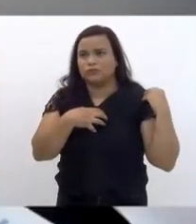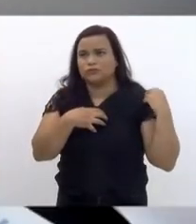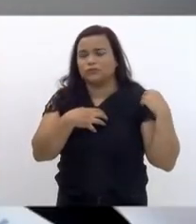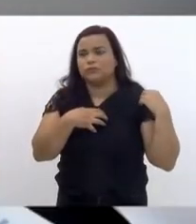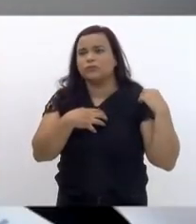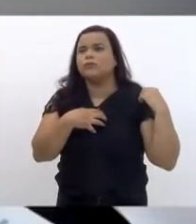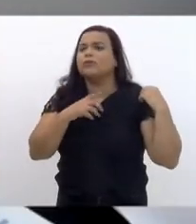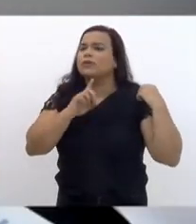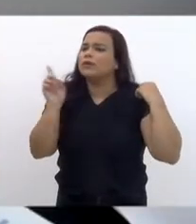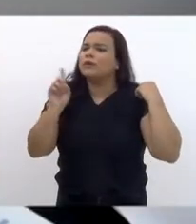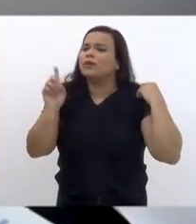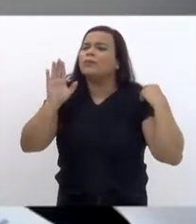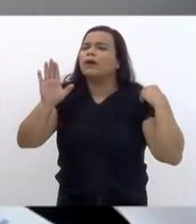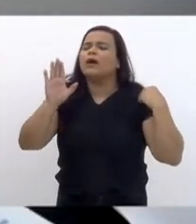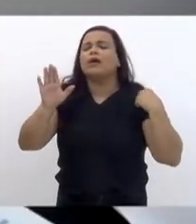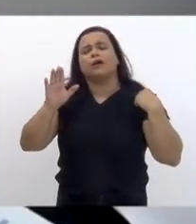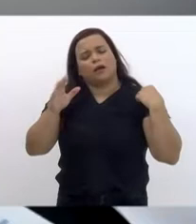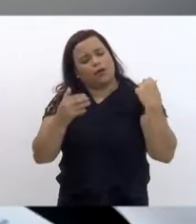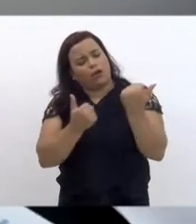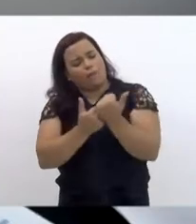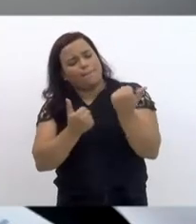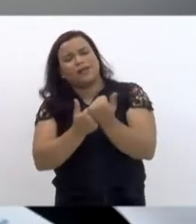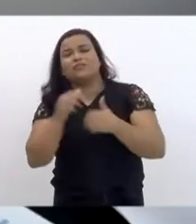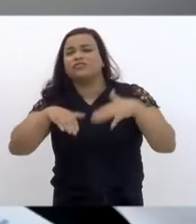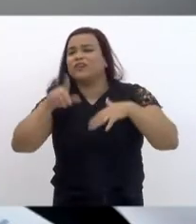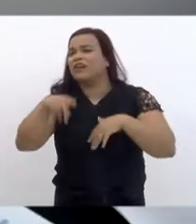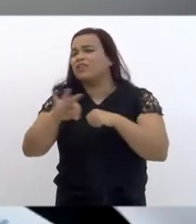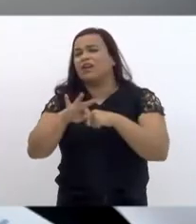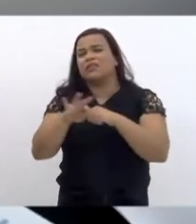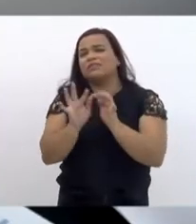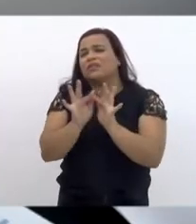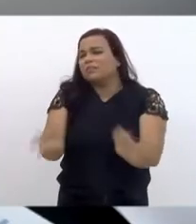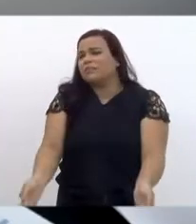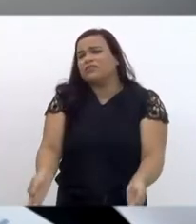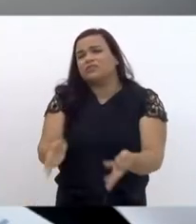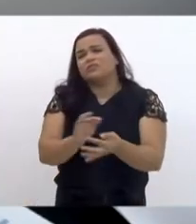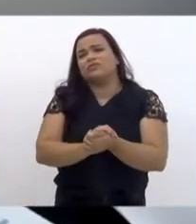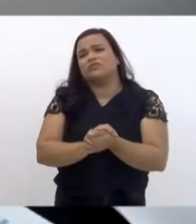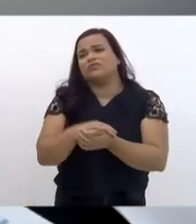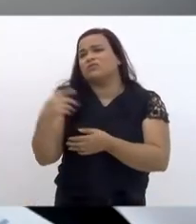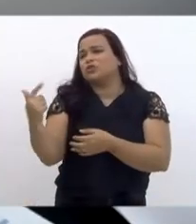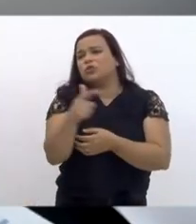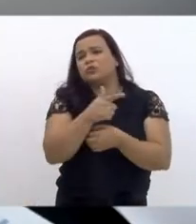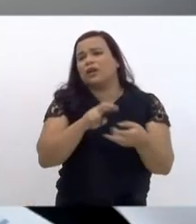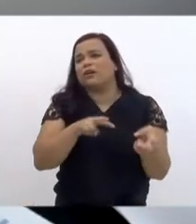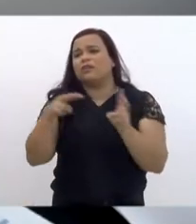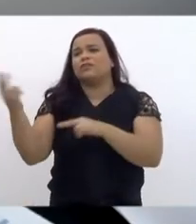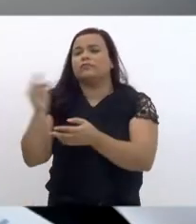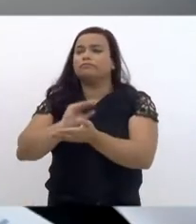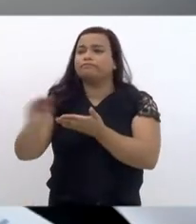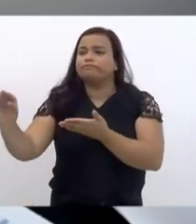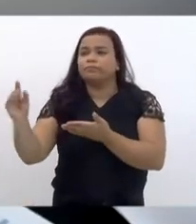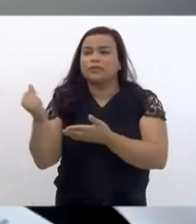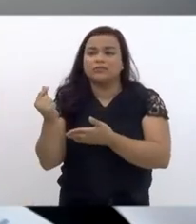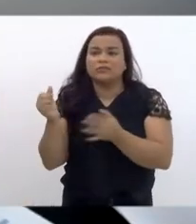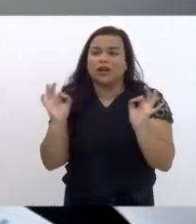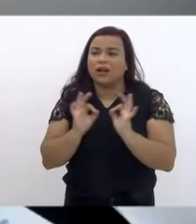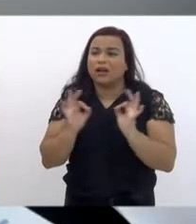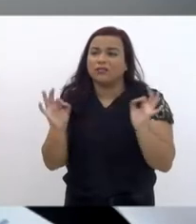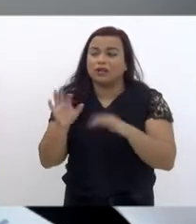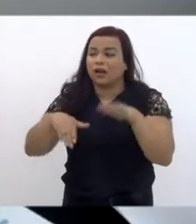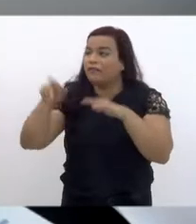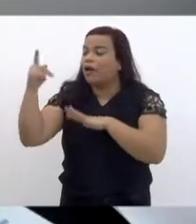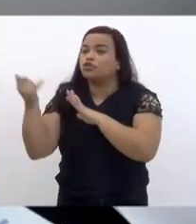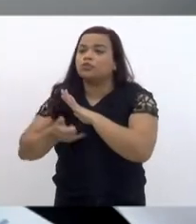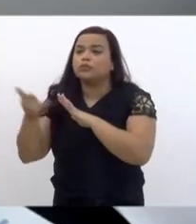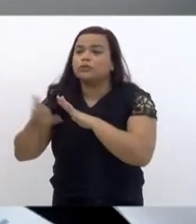cooperação, às vezes, é uma mera cooperação técnica, que não envolve transferência de recursos financeiros. Às vezes, uma instituição